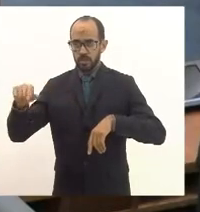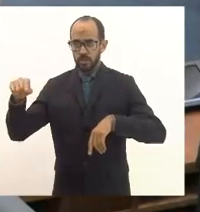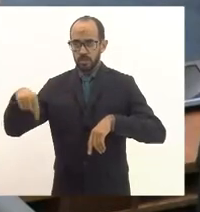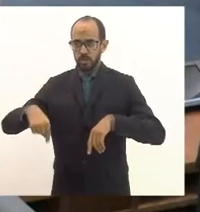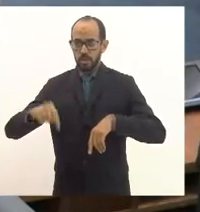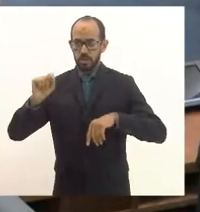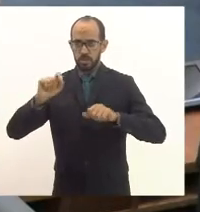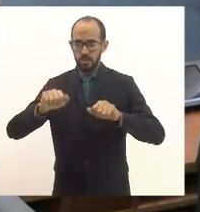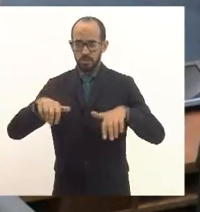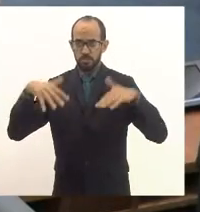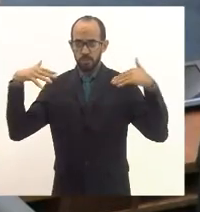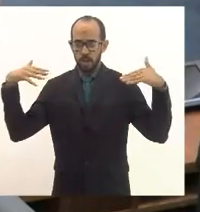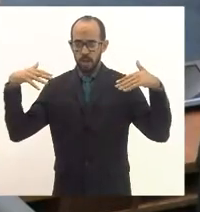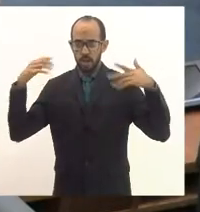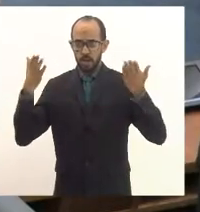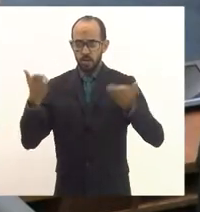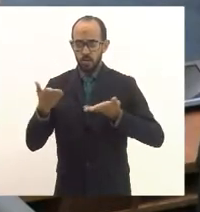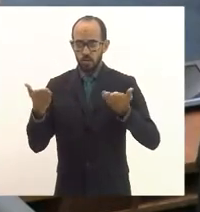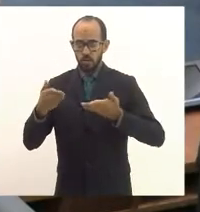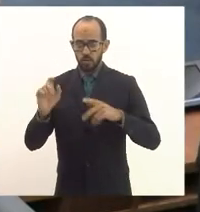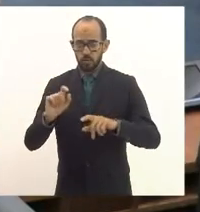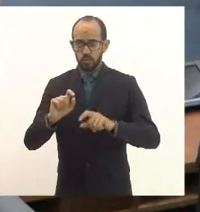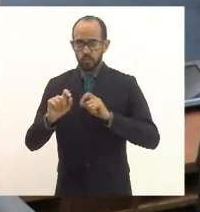dentro do plenário hoje.